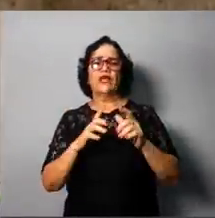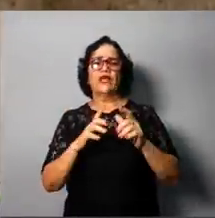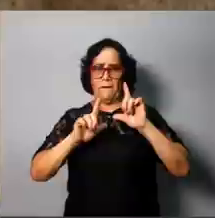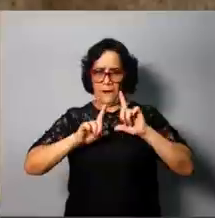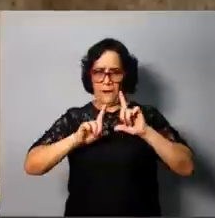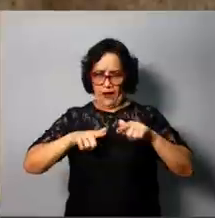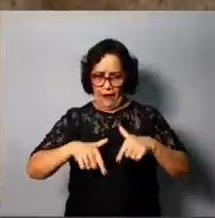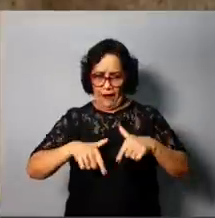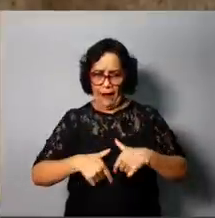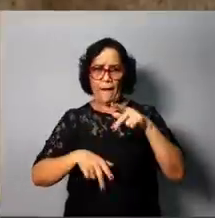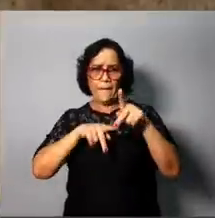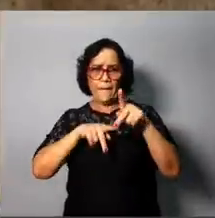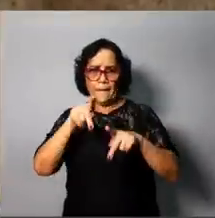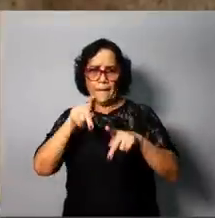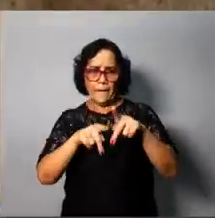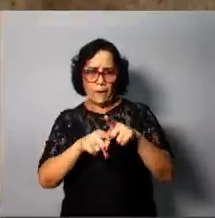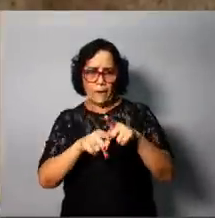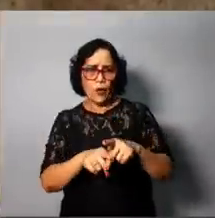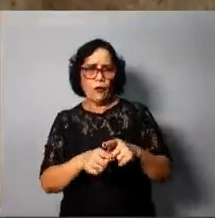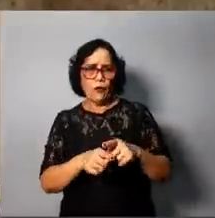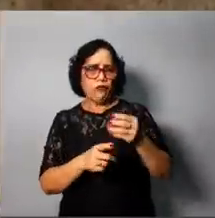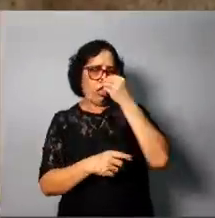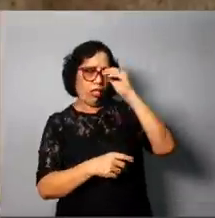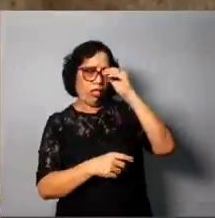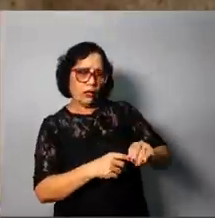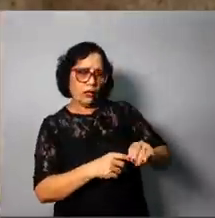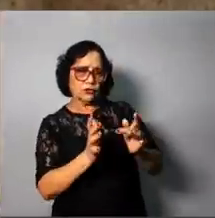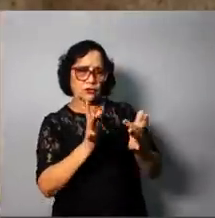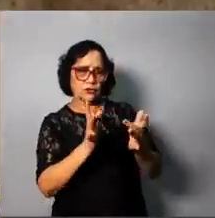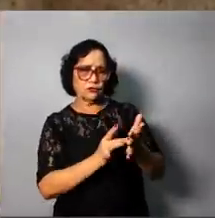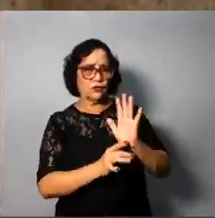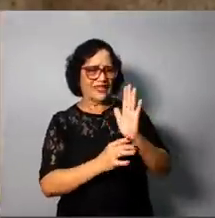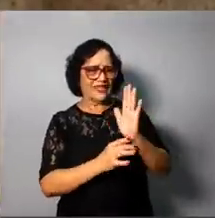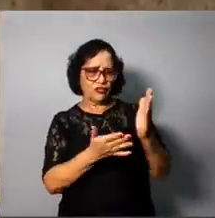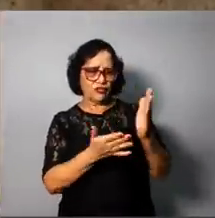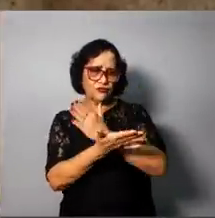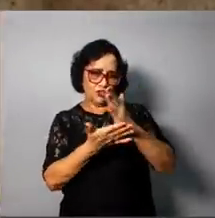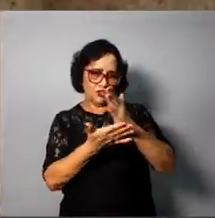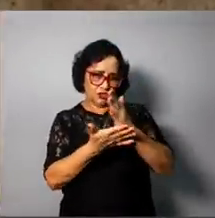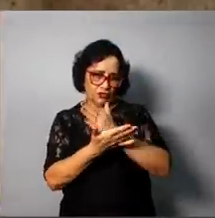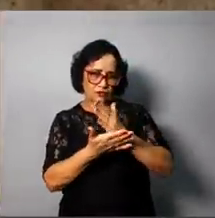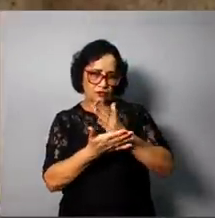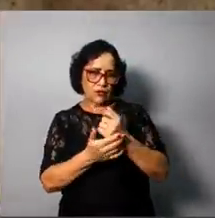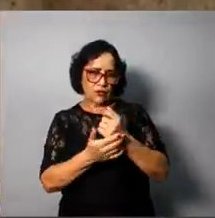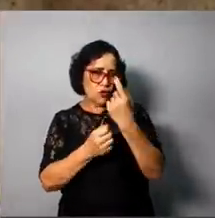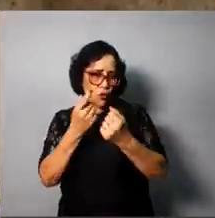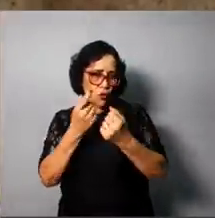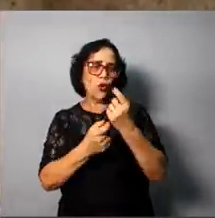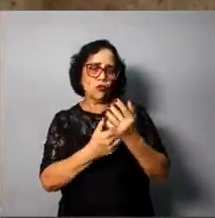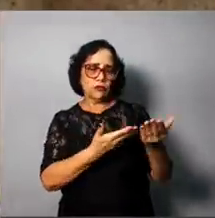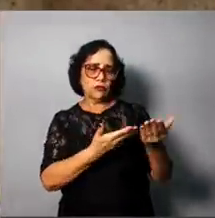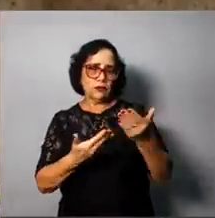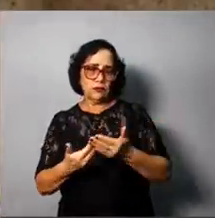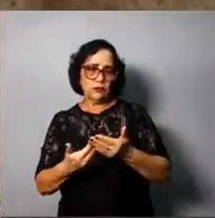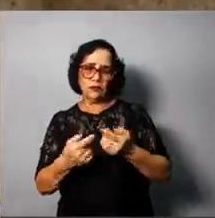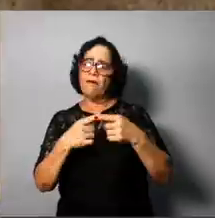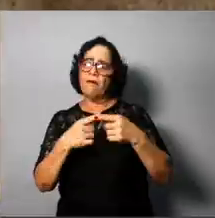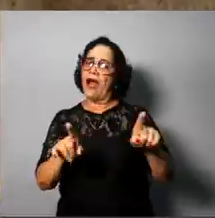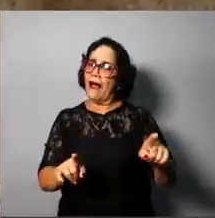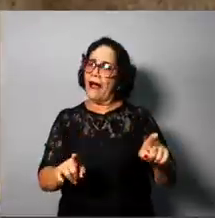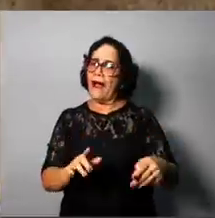Jesus, muitos o acolheram, mas sabemos a reação dos mestres da lei,